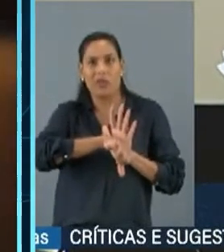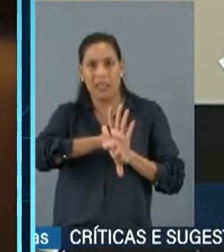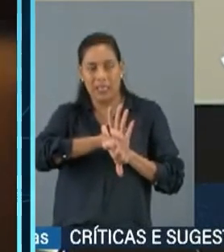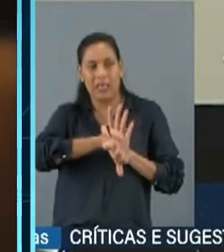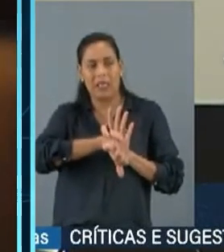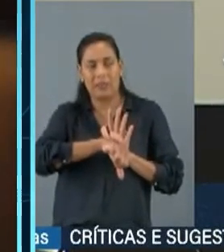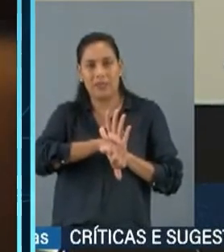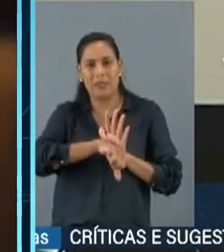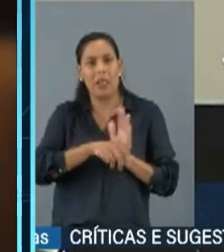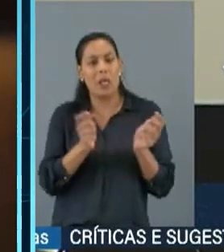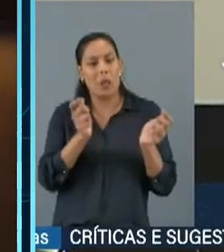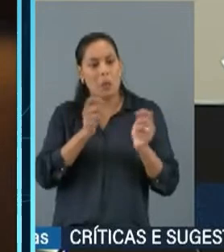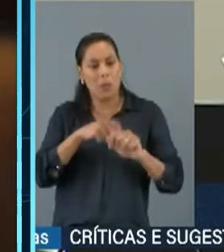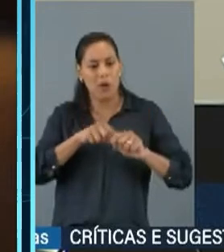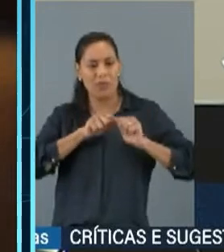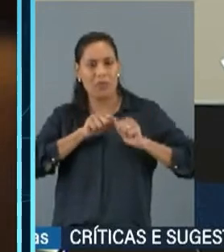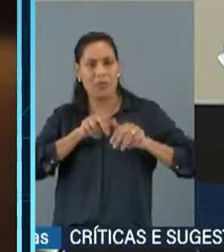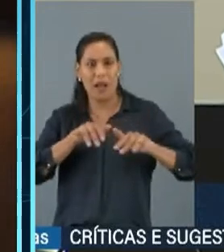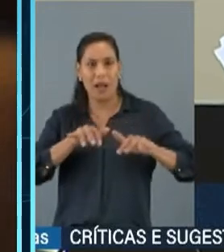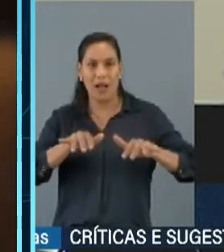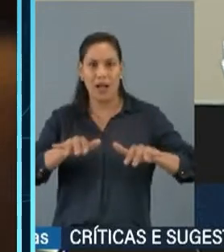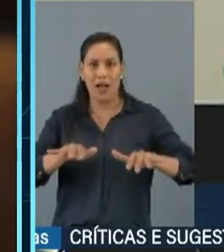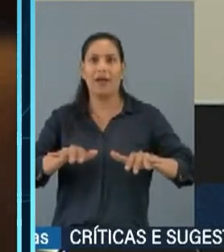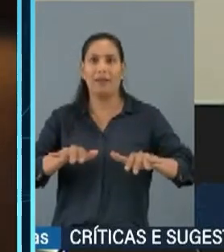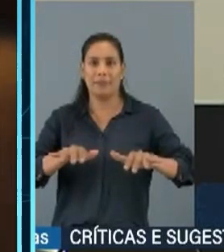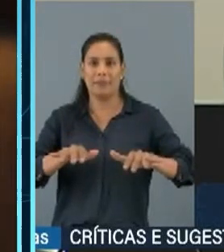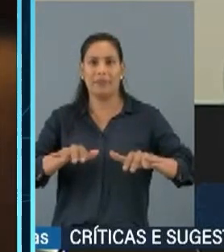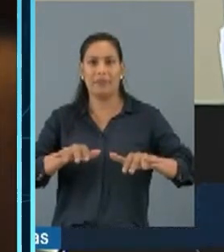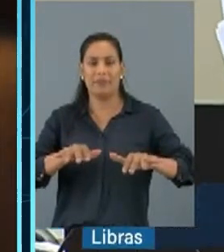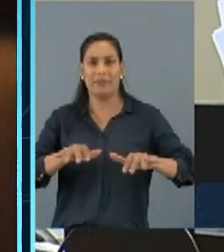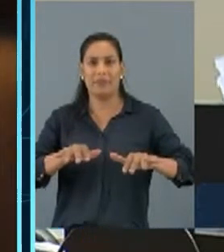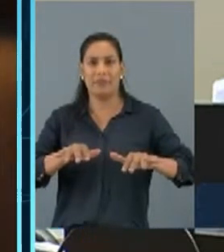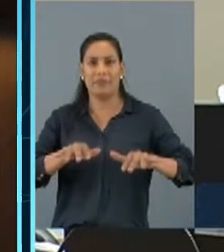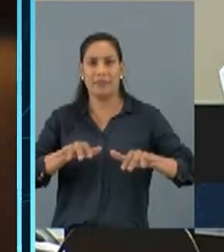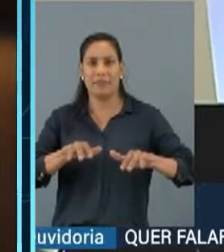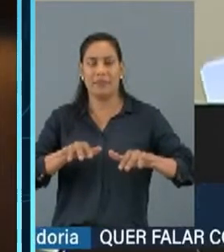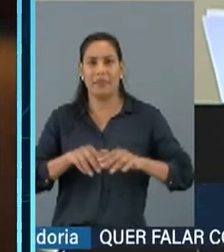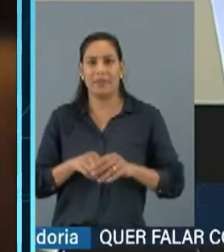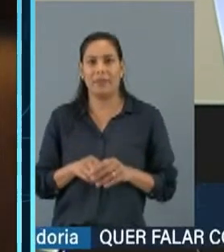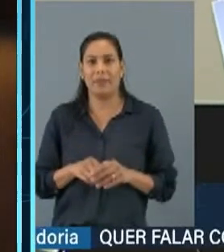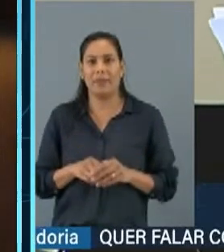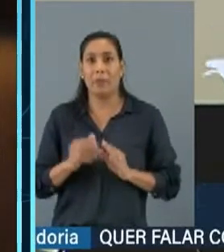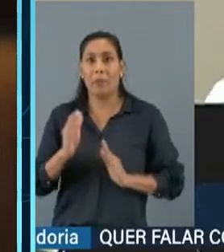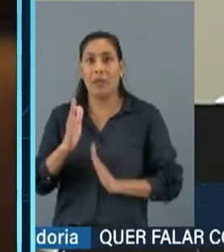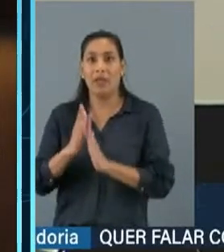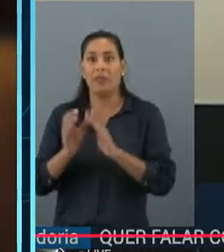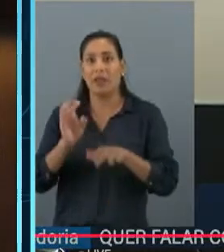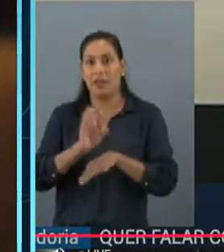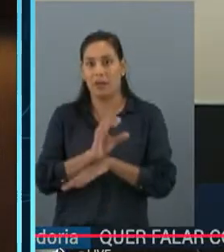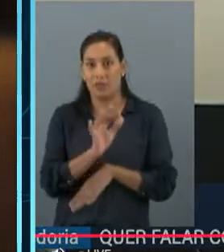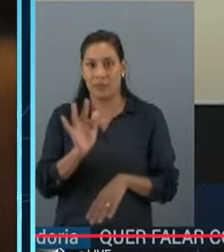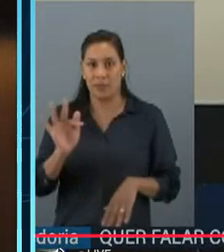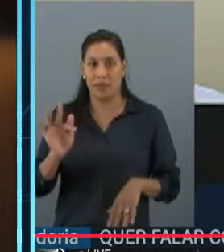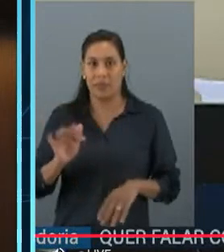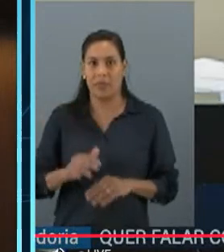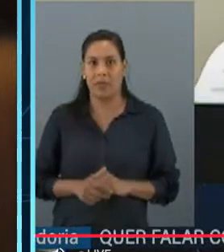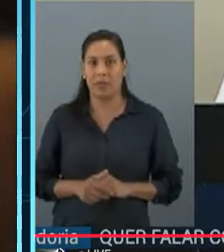ministros do Supremo Tribunal, primeiro que não deveriam ter a jurisdição. Não era para estar sendo analisado na instância deles, era na primeira